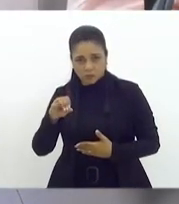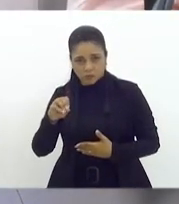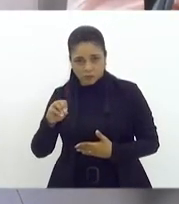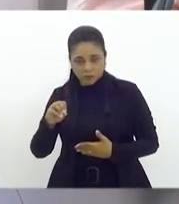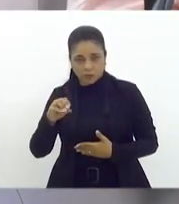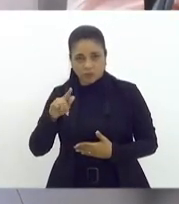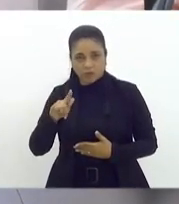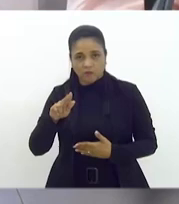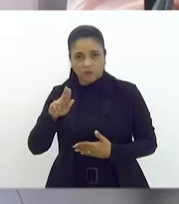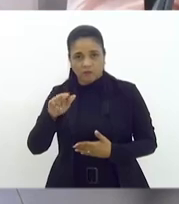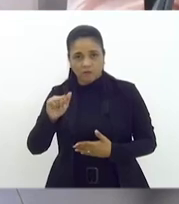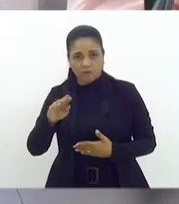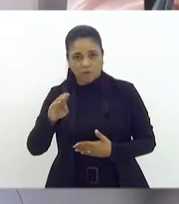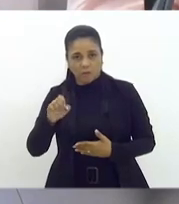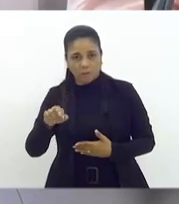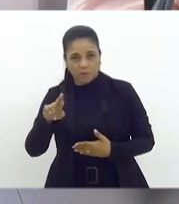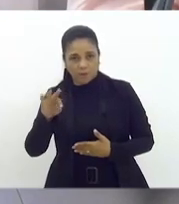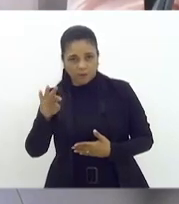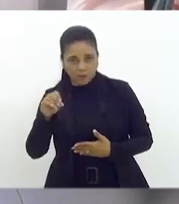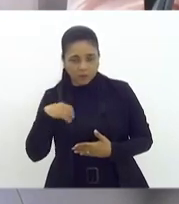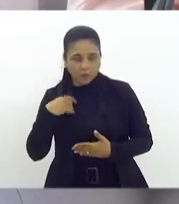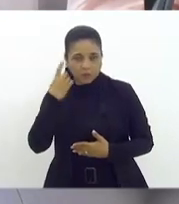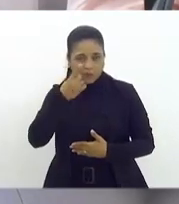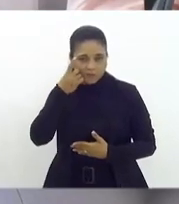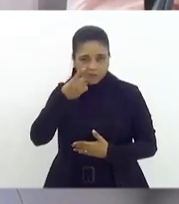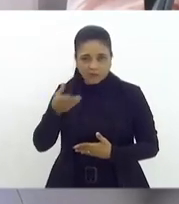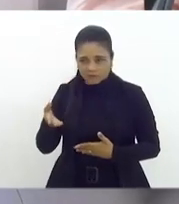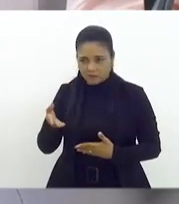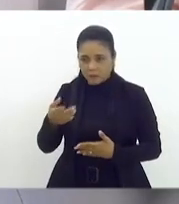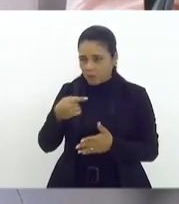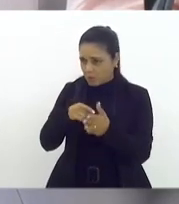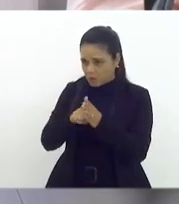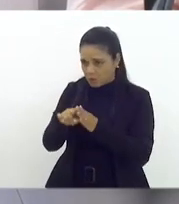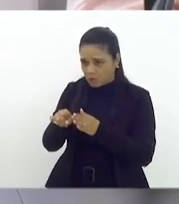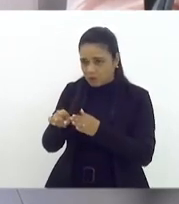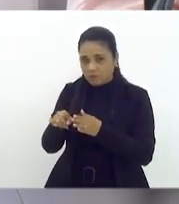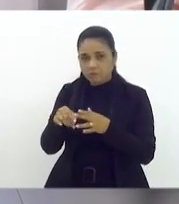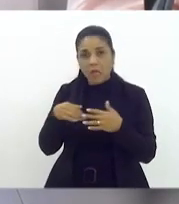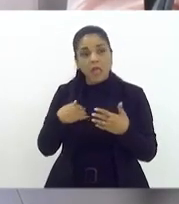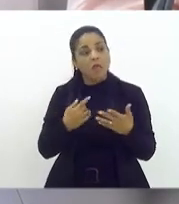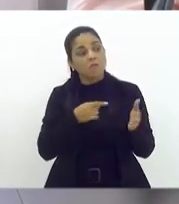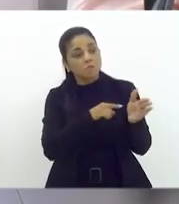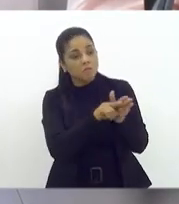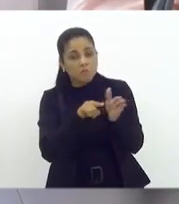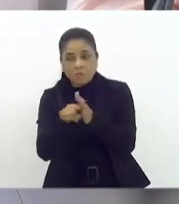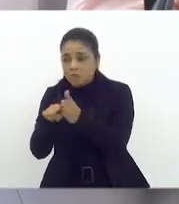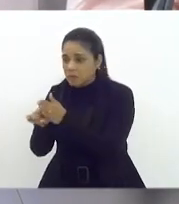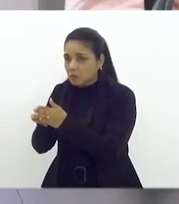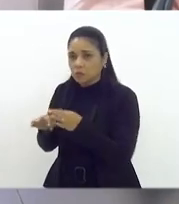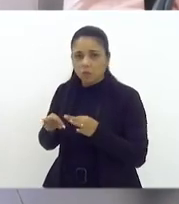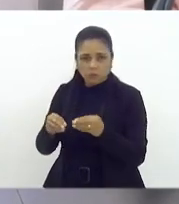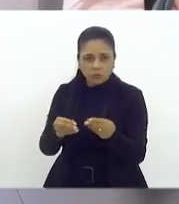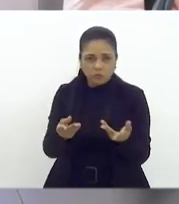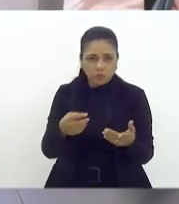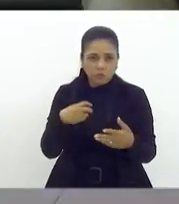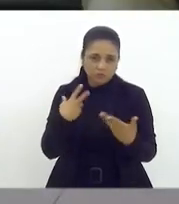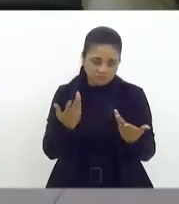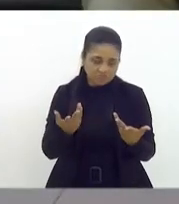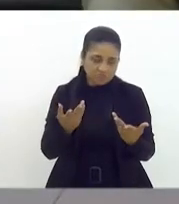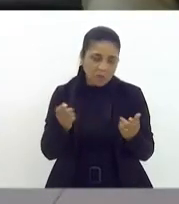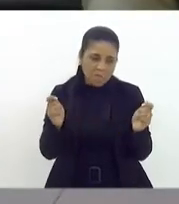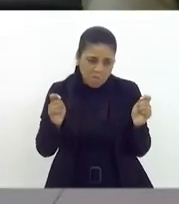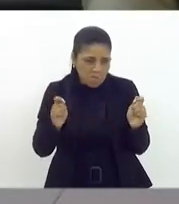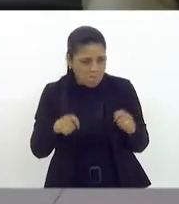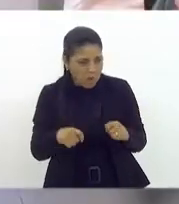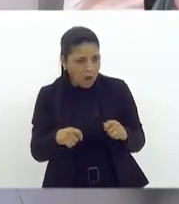a sua pergunta para a gente passar para os outros deputados também obrigada tem que ser pelo método né de ir perguntando todo mundo né Eu acho que pode